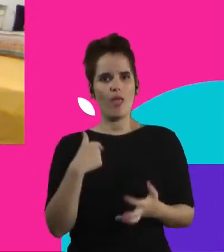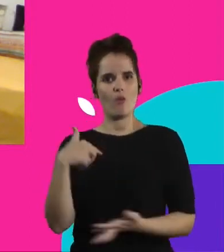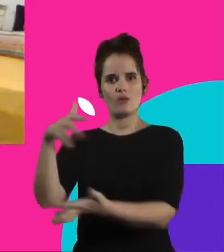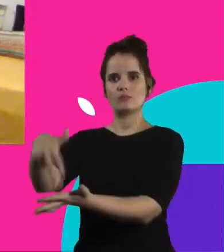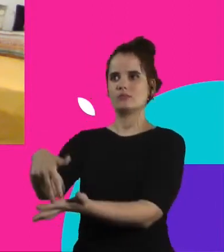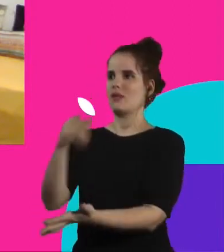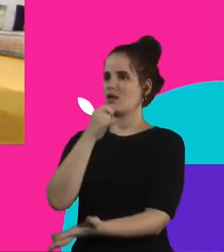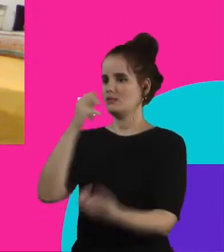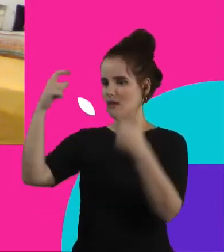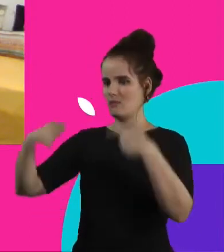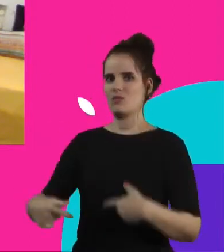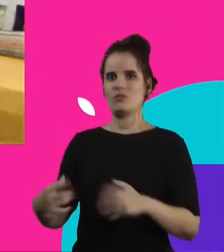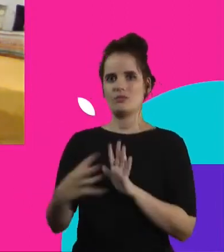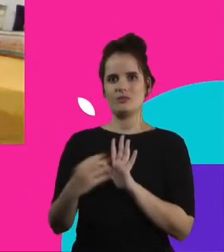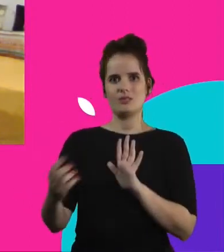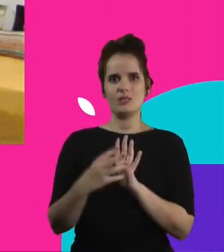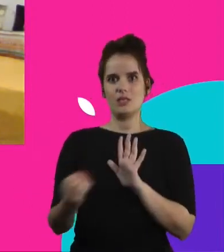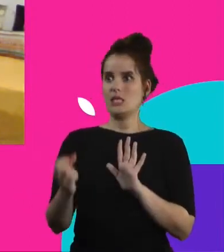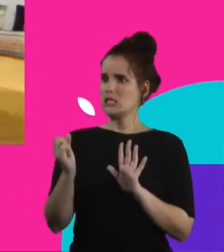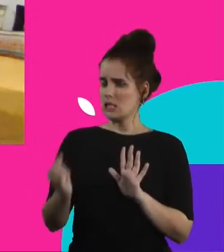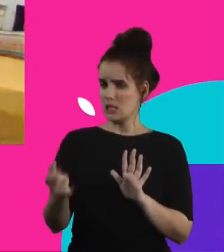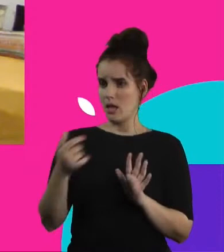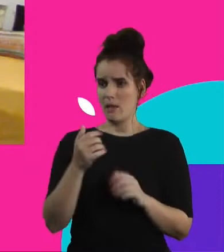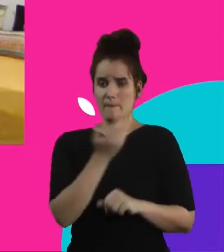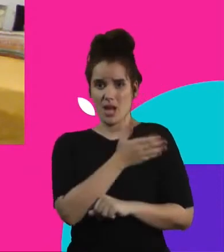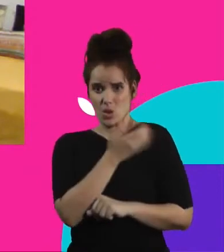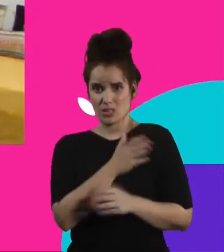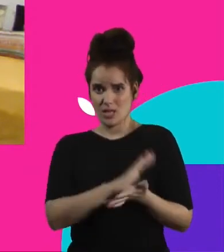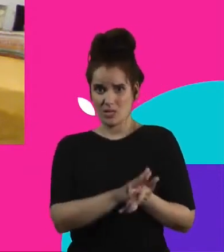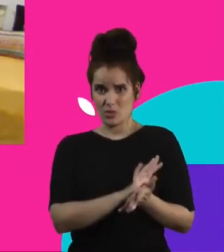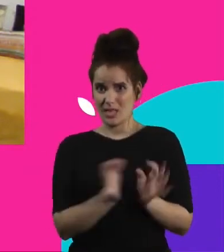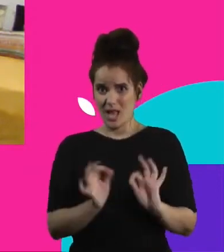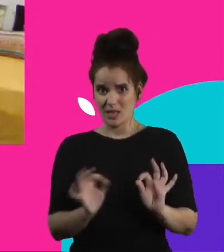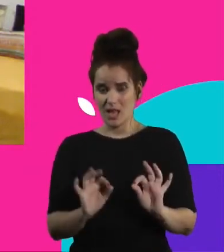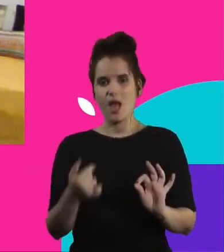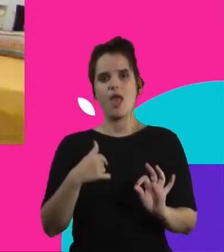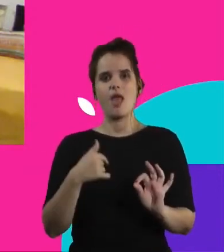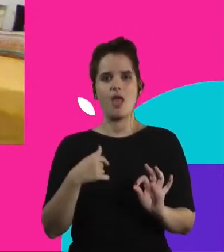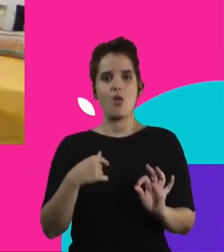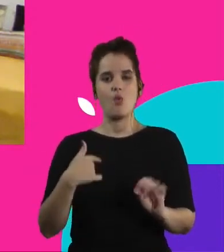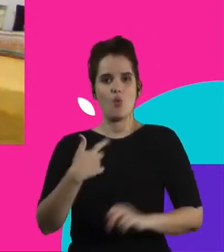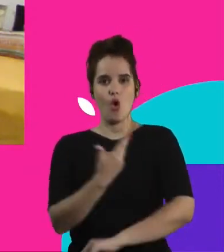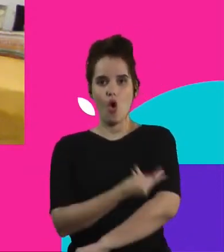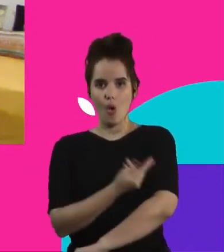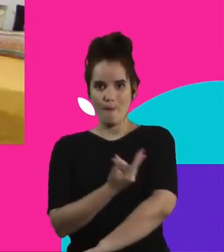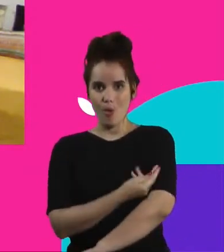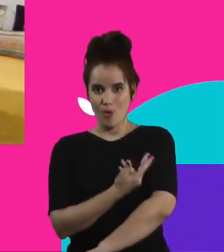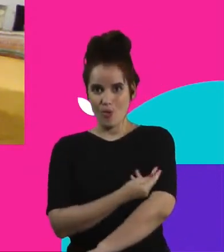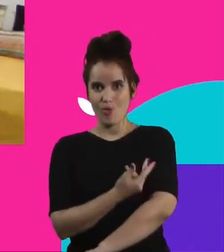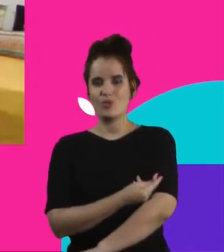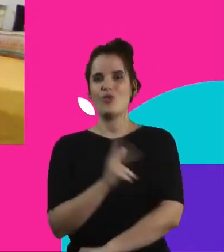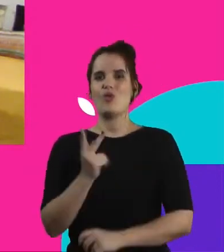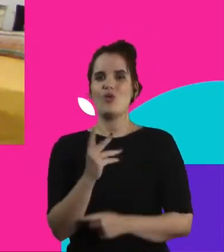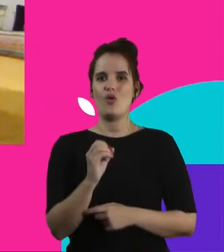exemplo do que o preconceito ele é. Eu digo sempre que eu comecei a tomar hormônio com 13 anos, meu pai me convenceu a